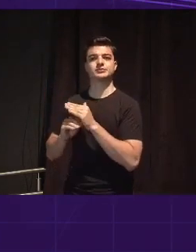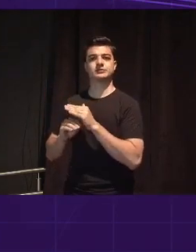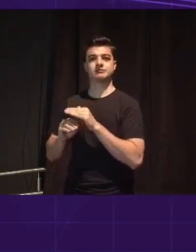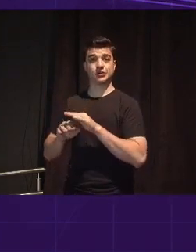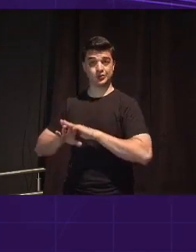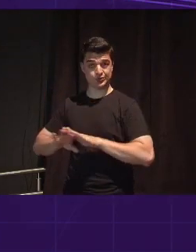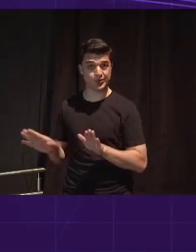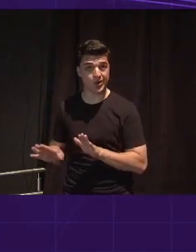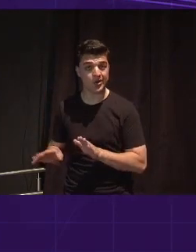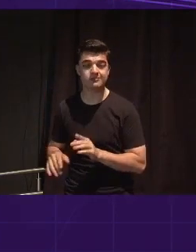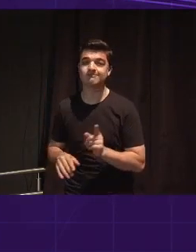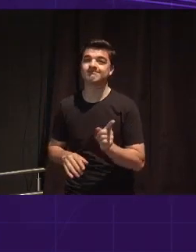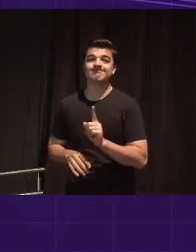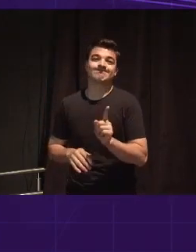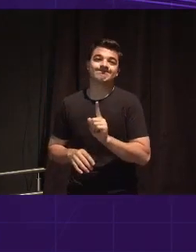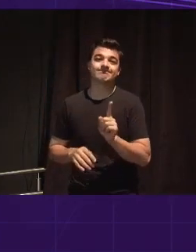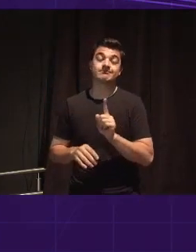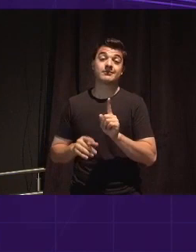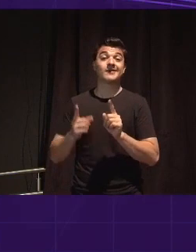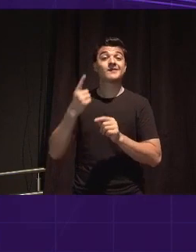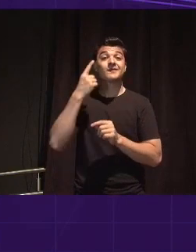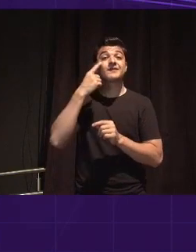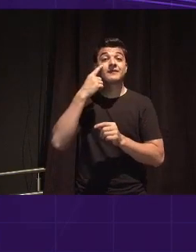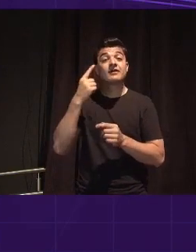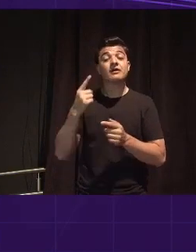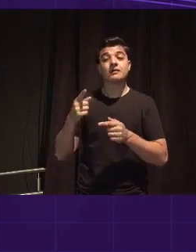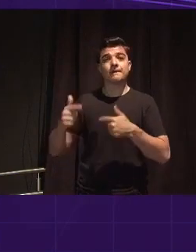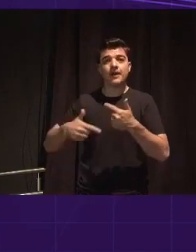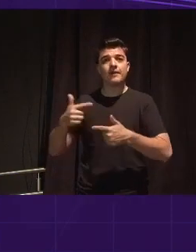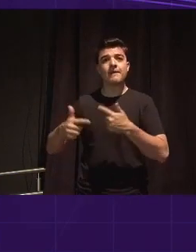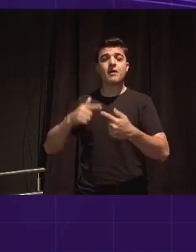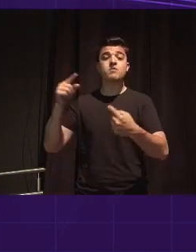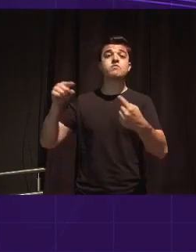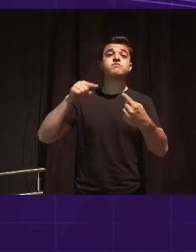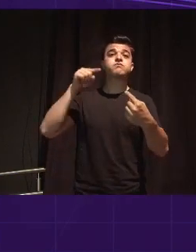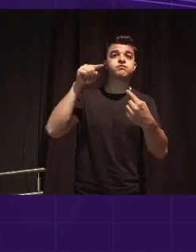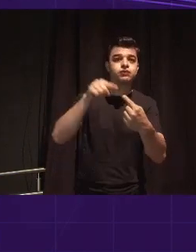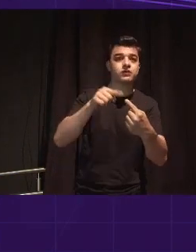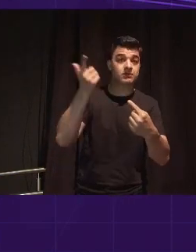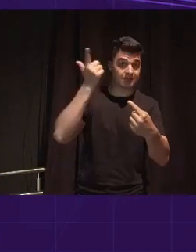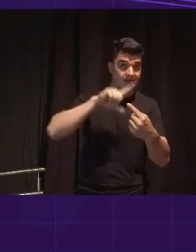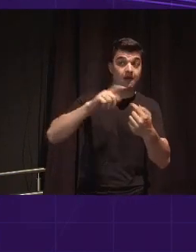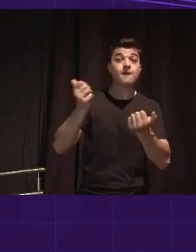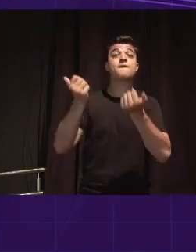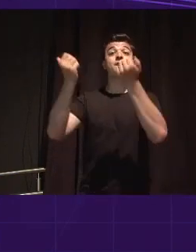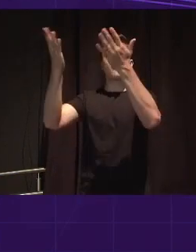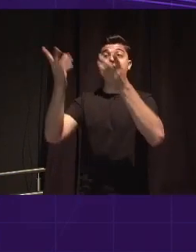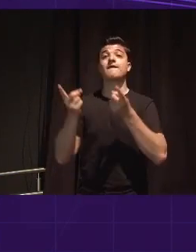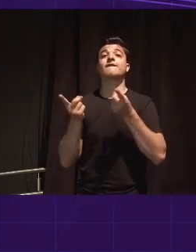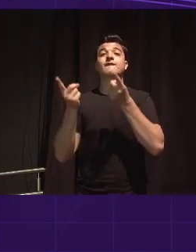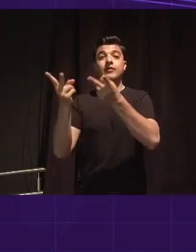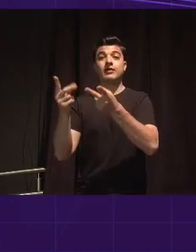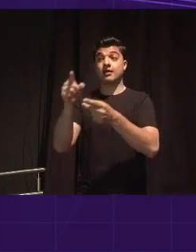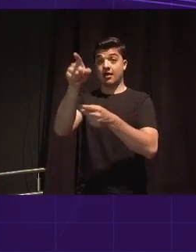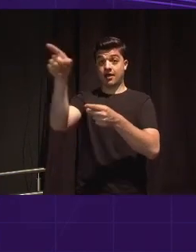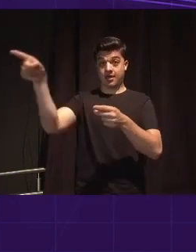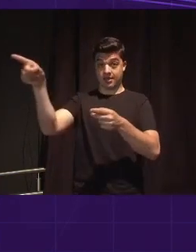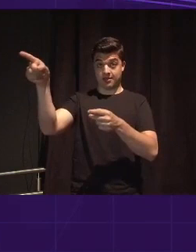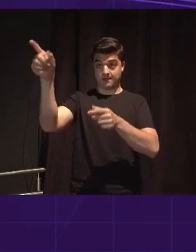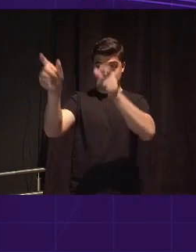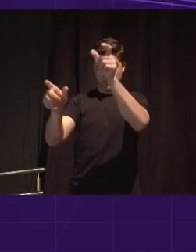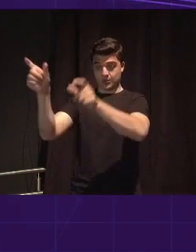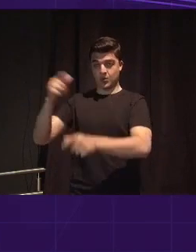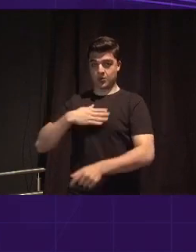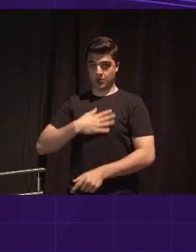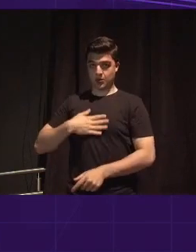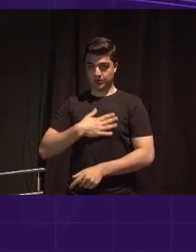né? Mas a gente está indo para qual direção? A gente está atingindo o cliente está satisfeito? Eu estou super entregando um monte de coisas, mas o cliente está feliz, né? A